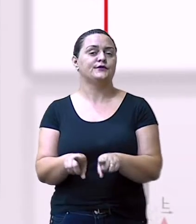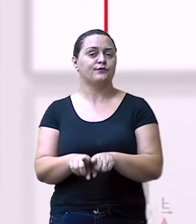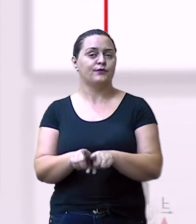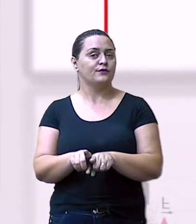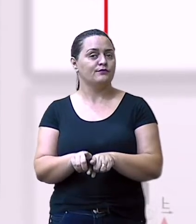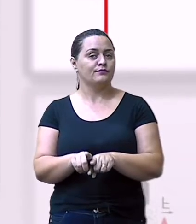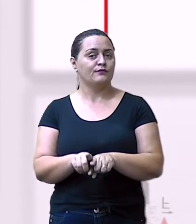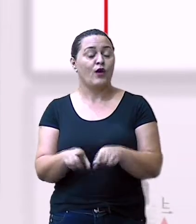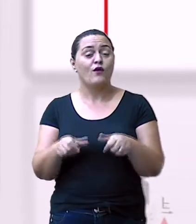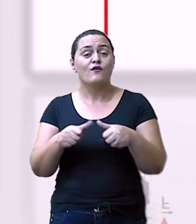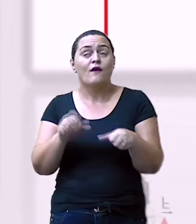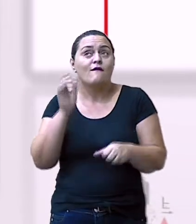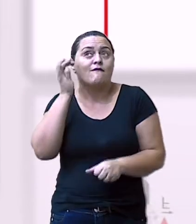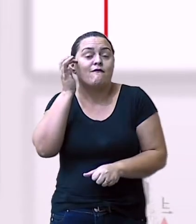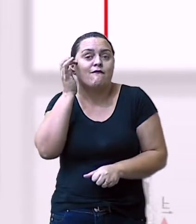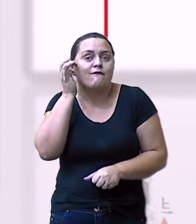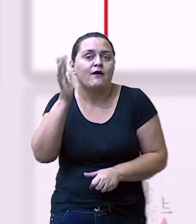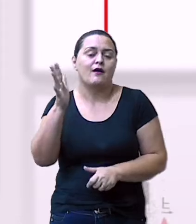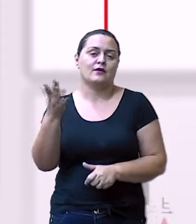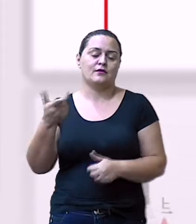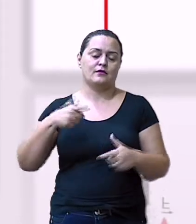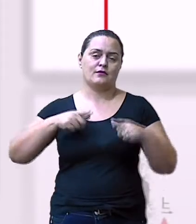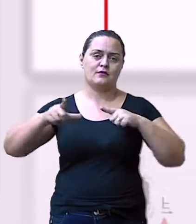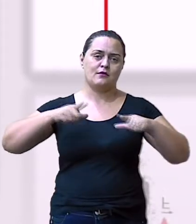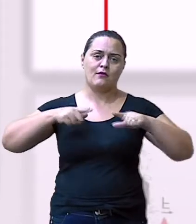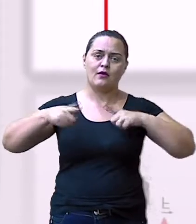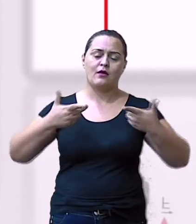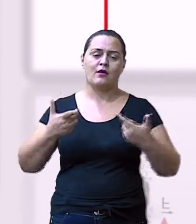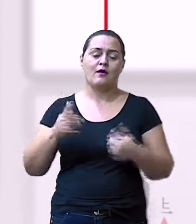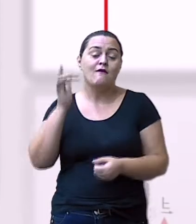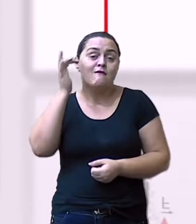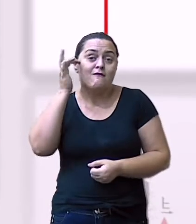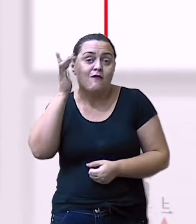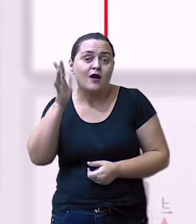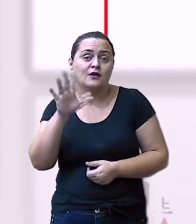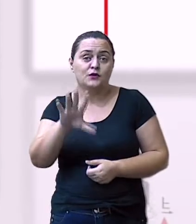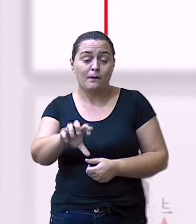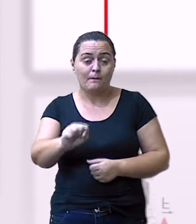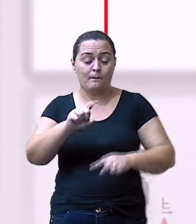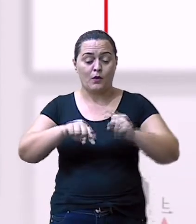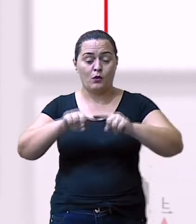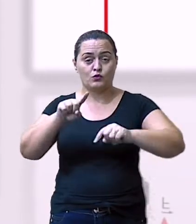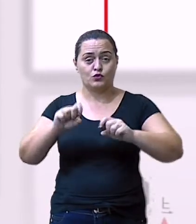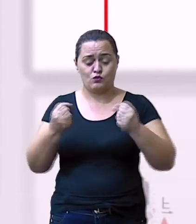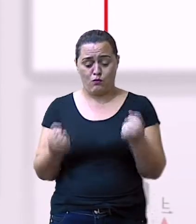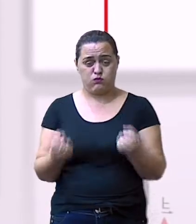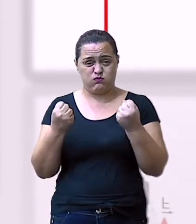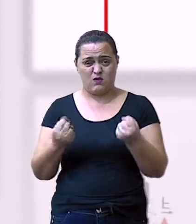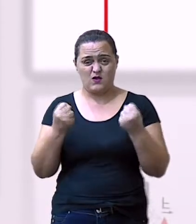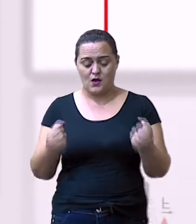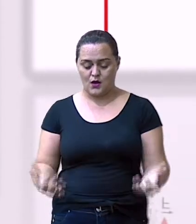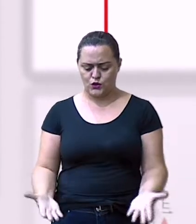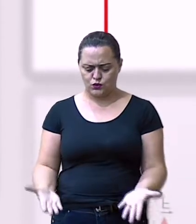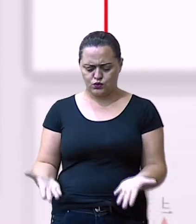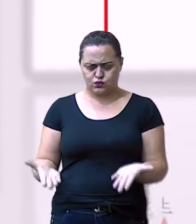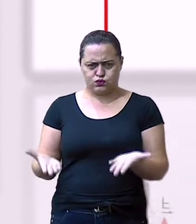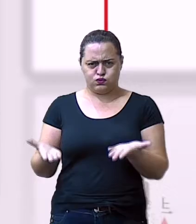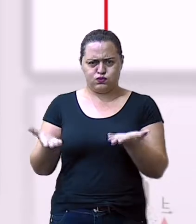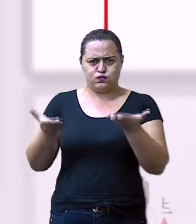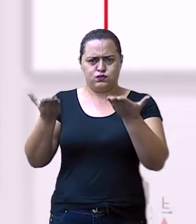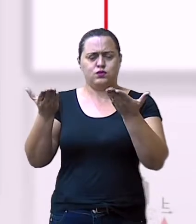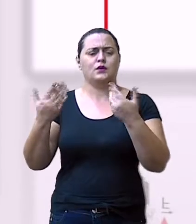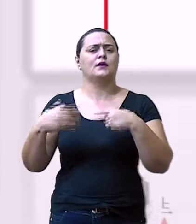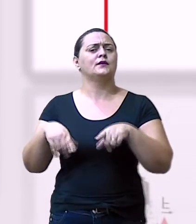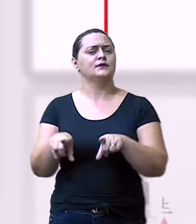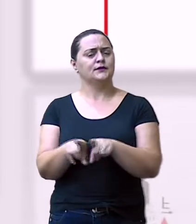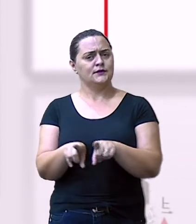fácil realizar o trabalho de levantar esse objeto pesado. A corda enrolada,